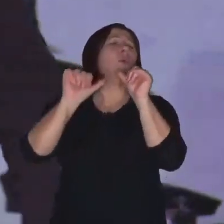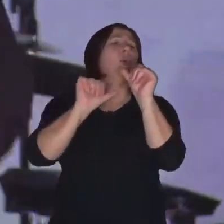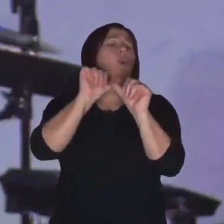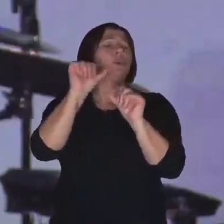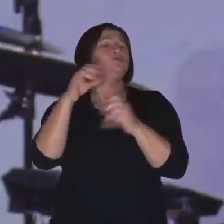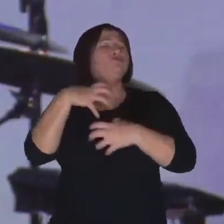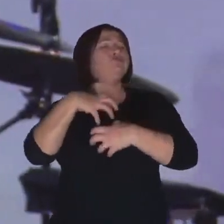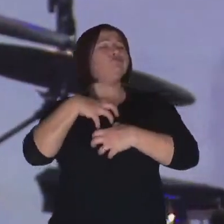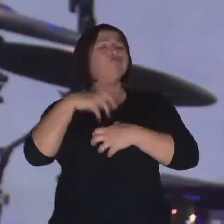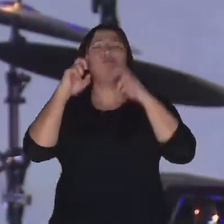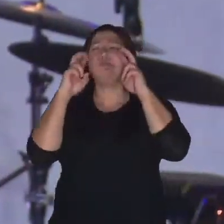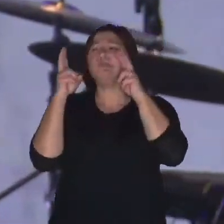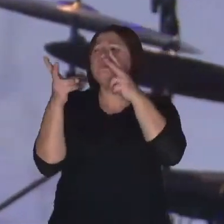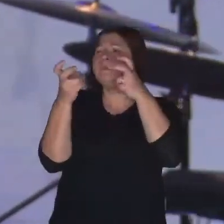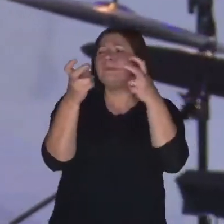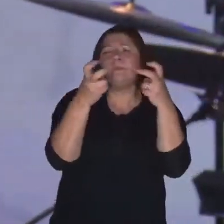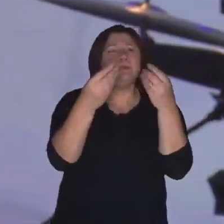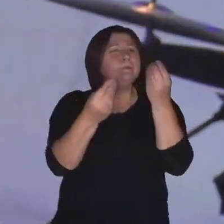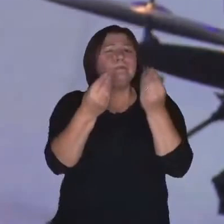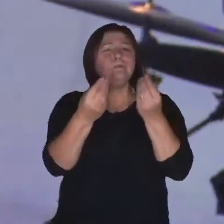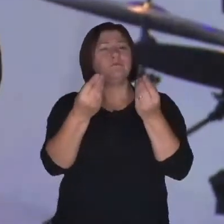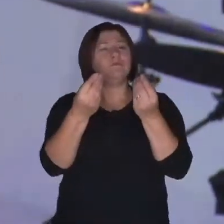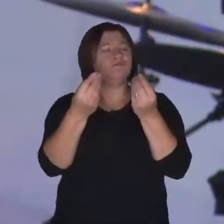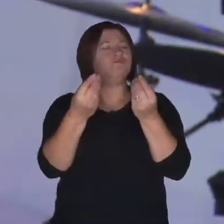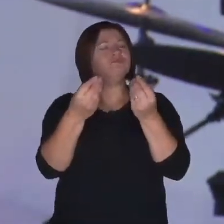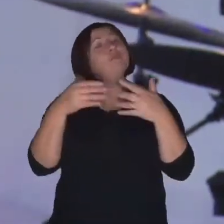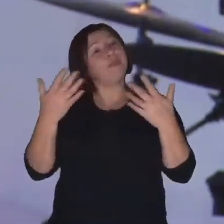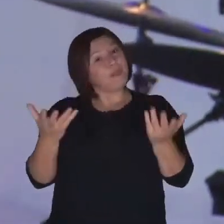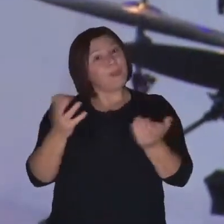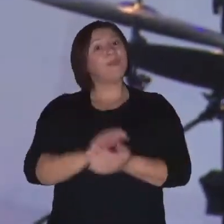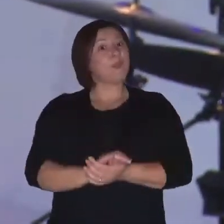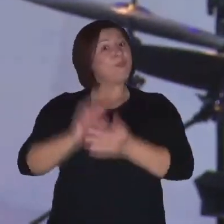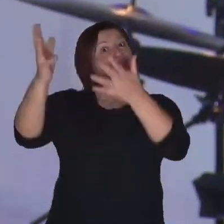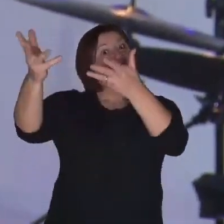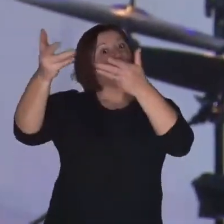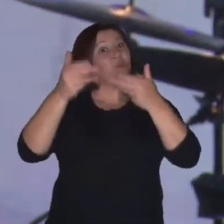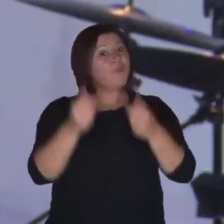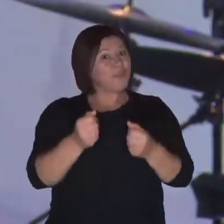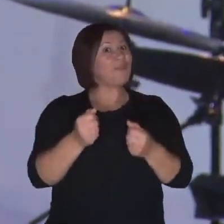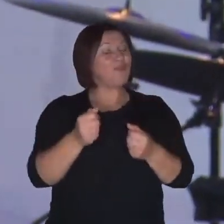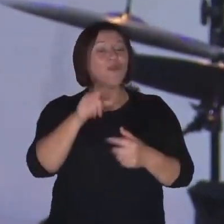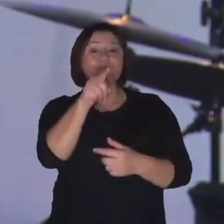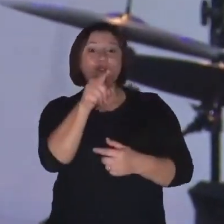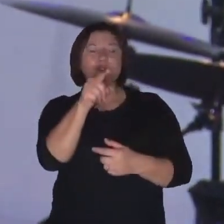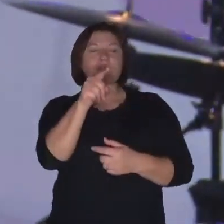O convite então que eu digo para ti hoje, recebendo a Cristo como teu Senhor e Salvador, o convite é, você vai mudar a tua